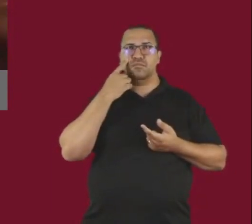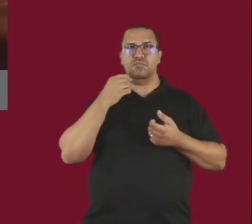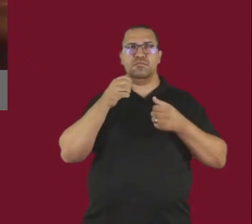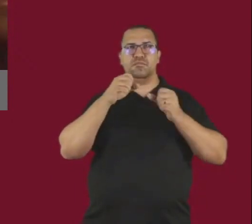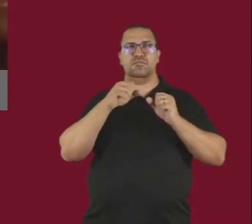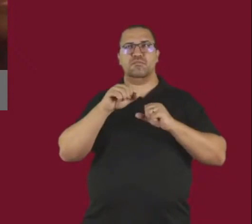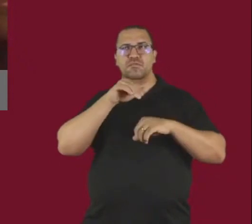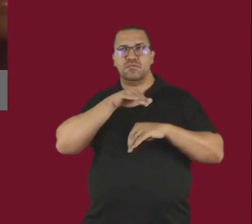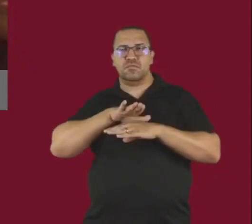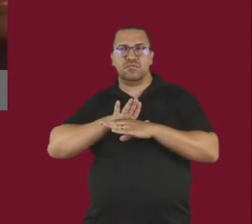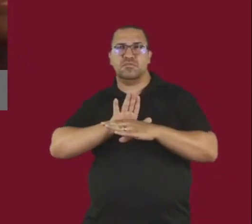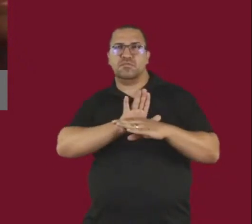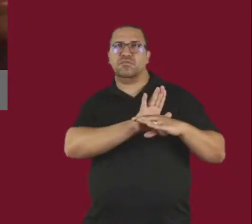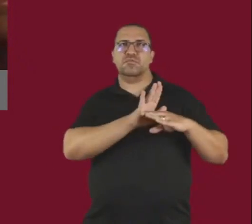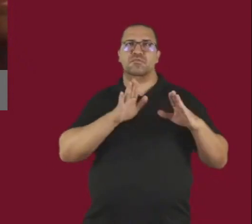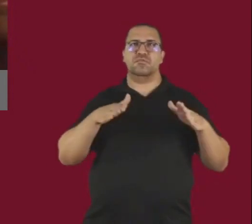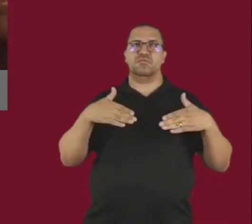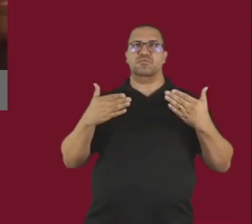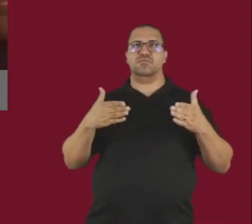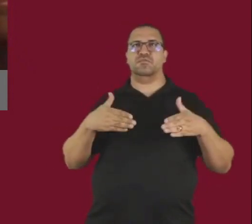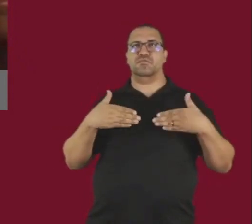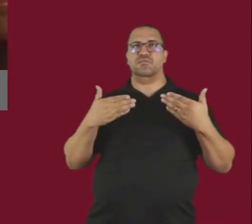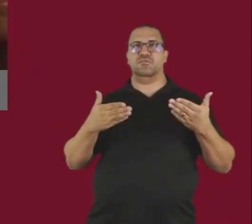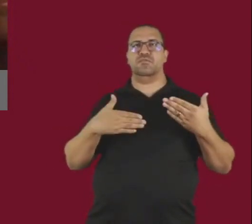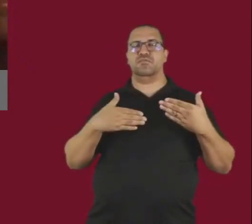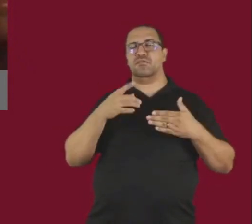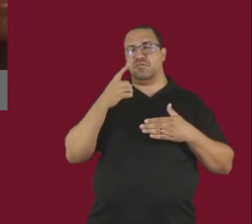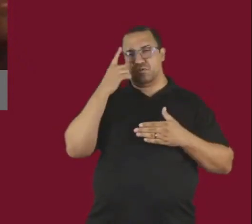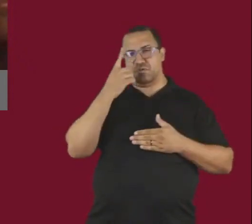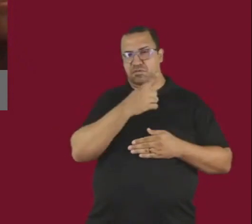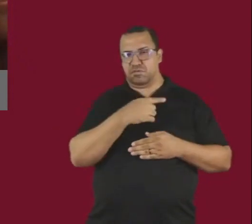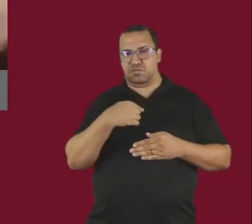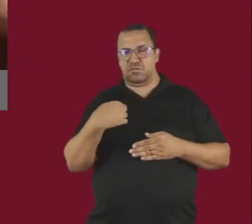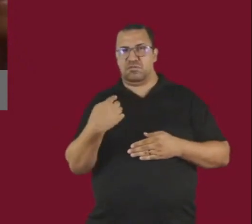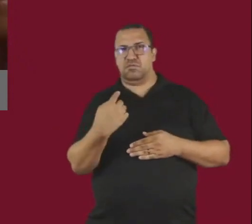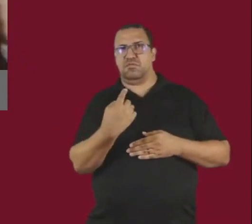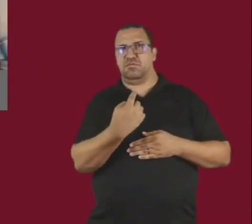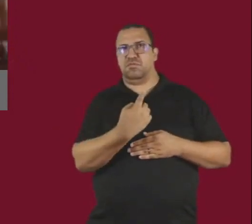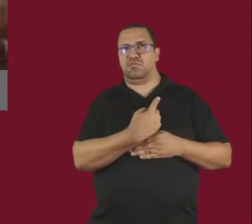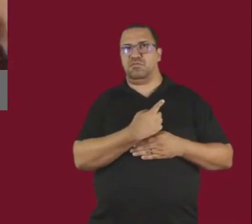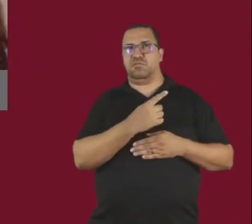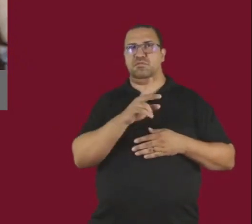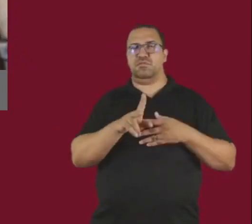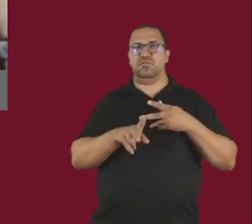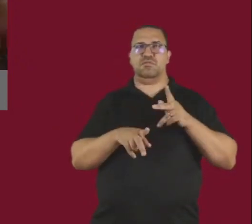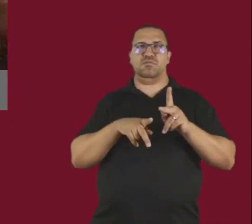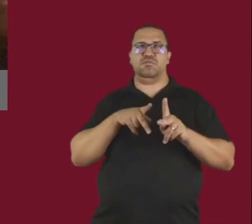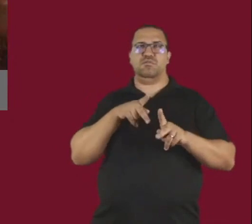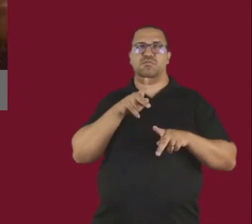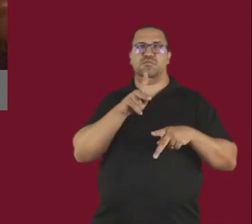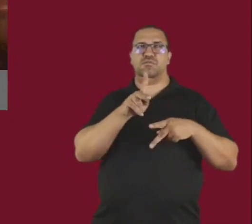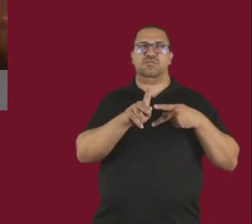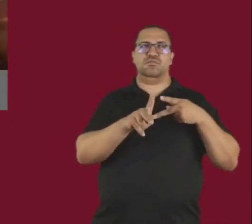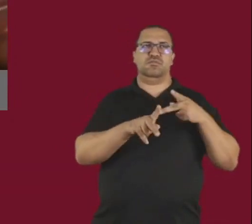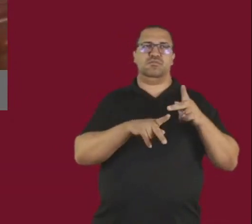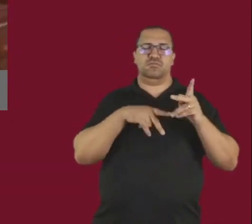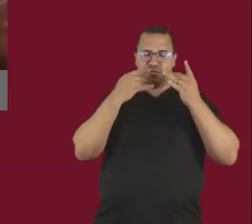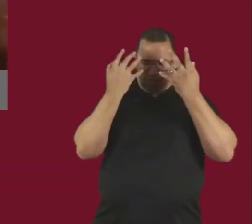agir. É a alegria como potência de agir. Eu acho que Spinoza falava disso um pouco, mas os povos da floresta incorporam isso há